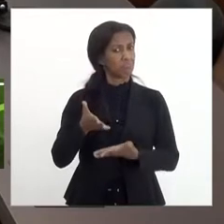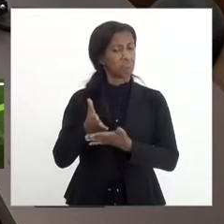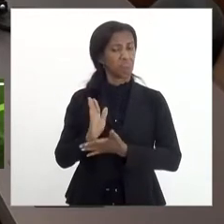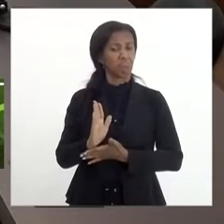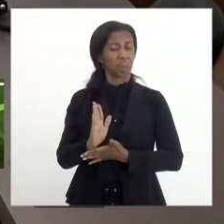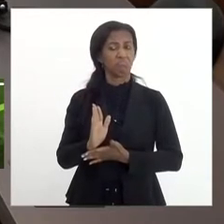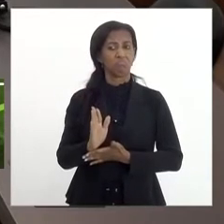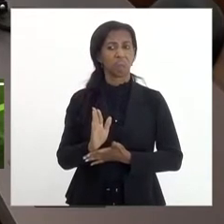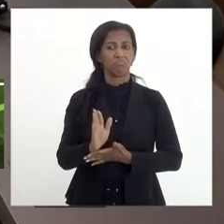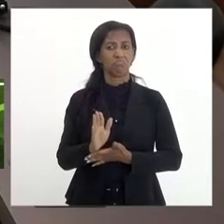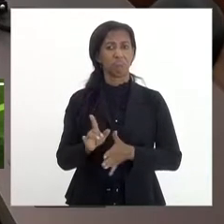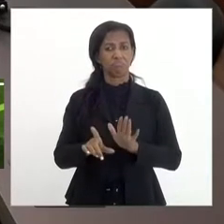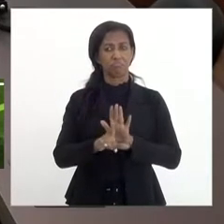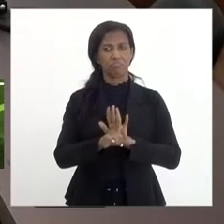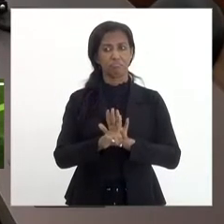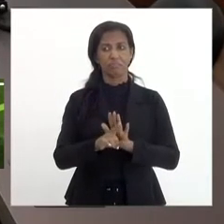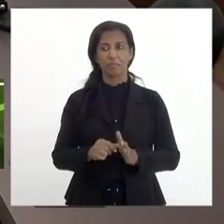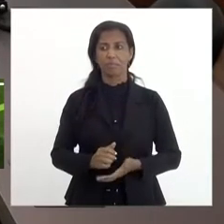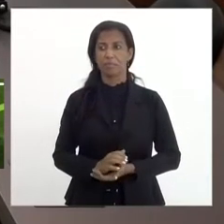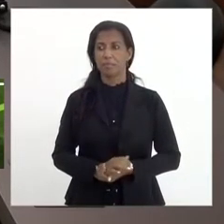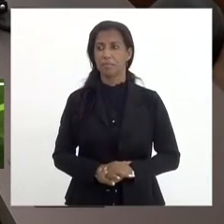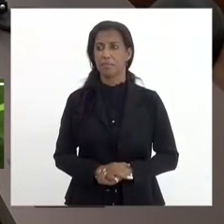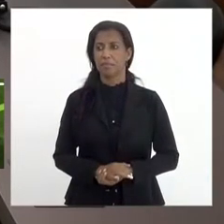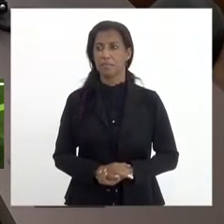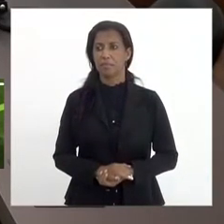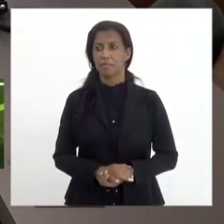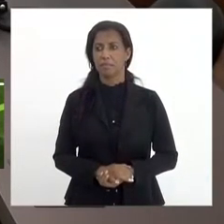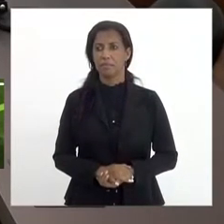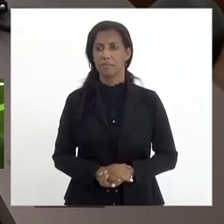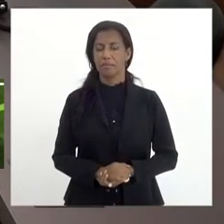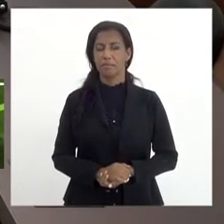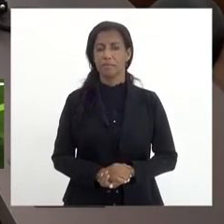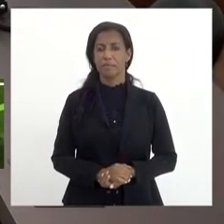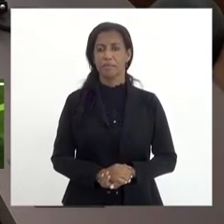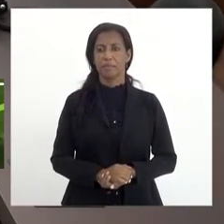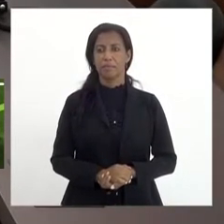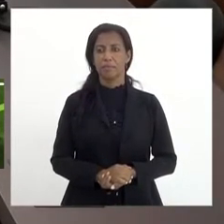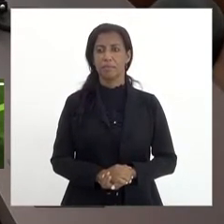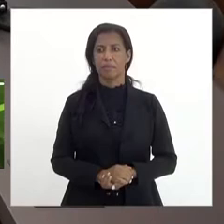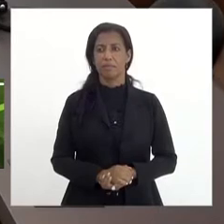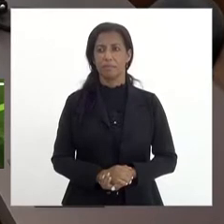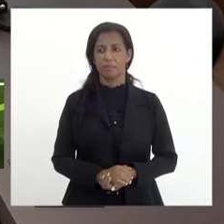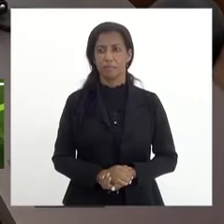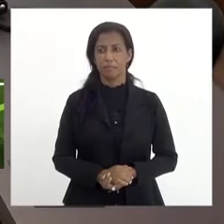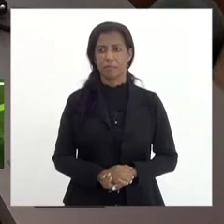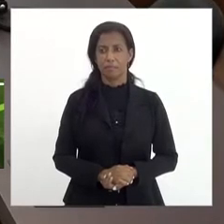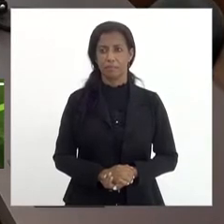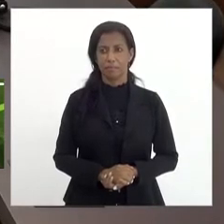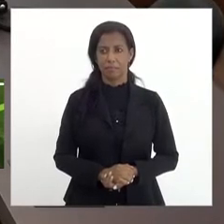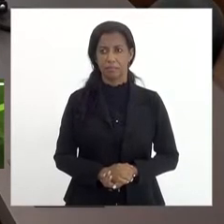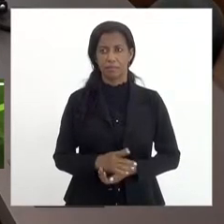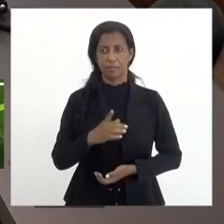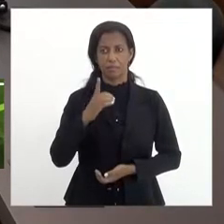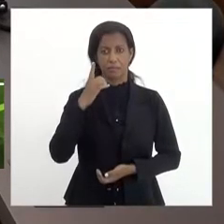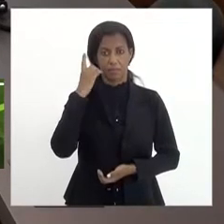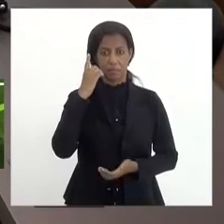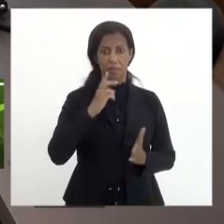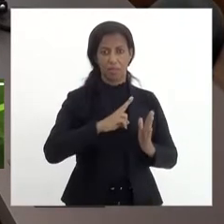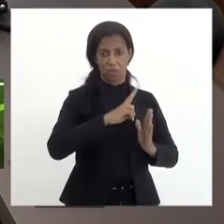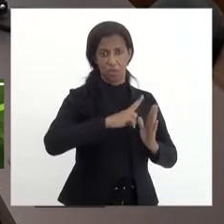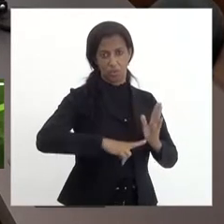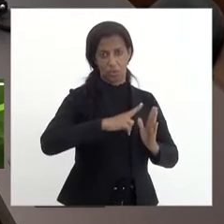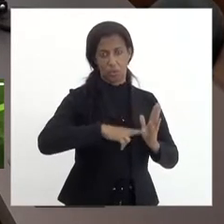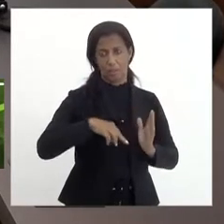A unificação dos passes livres. Vai antecipando, você não leu ainda. Deputado, deixa eu fazer a leitura, deputado